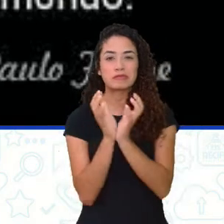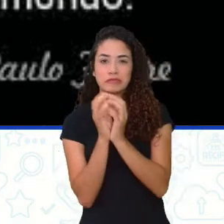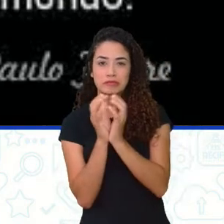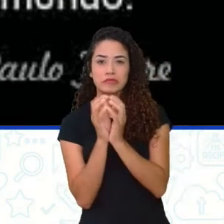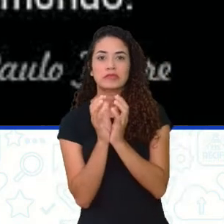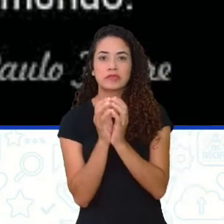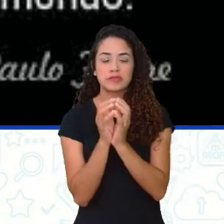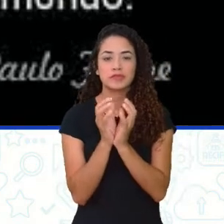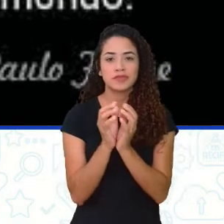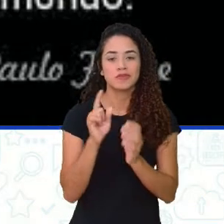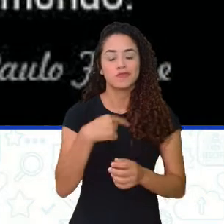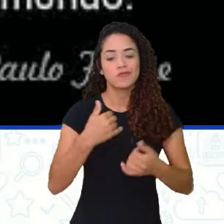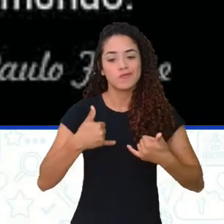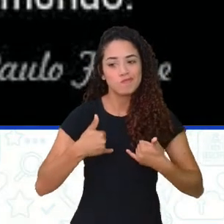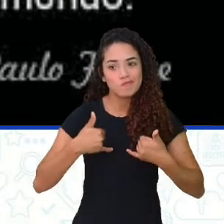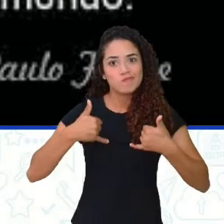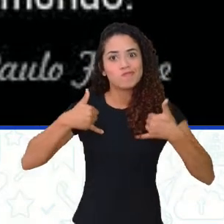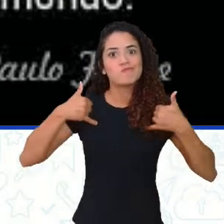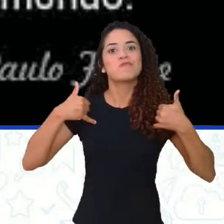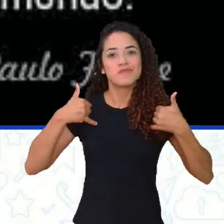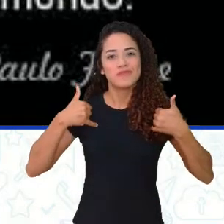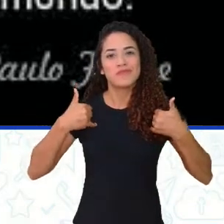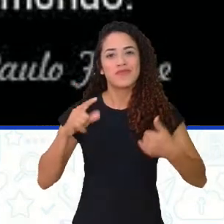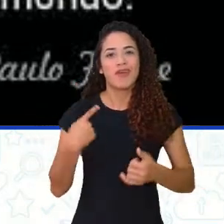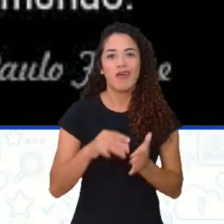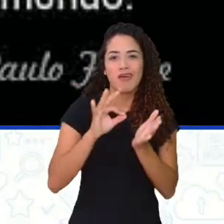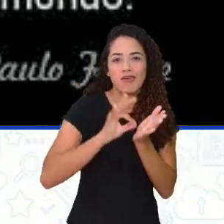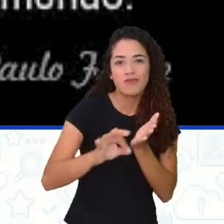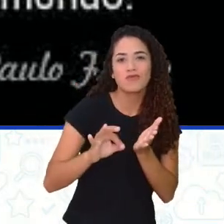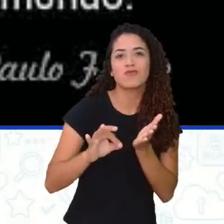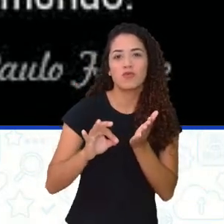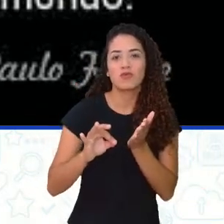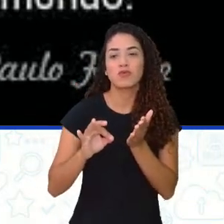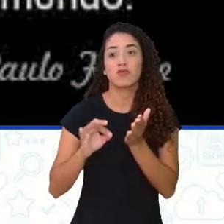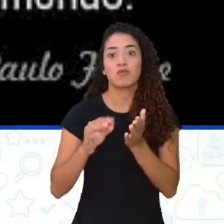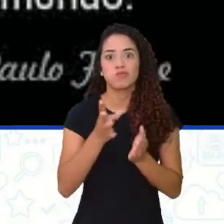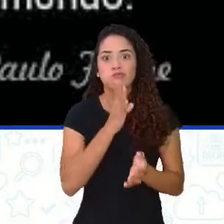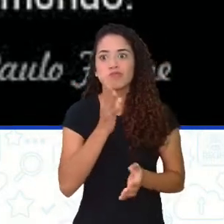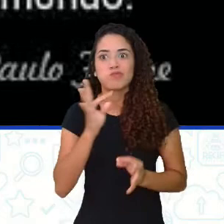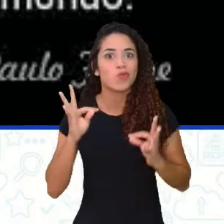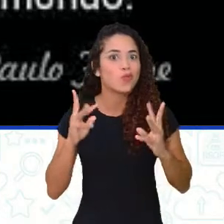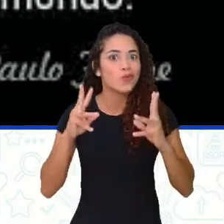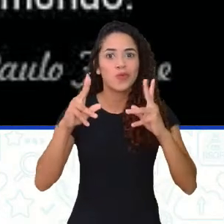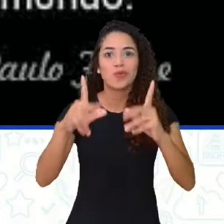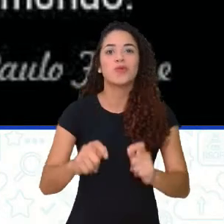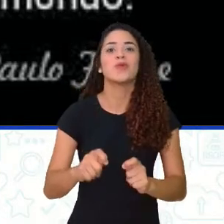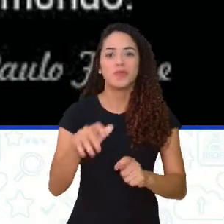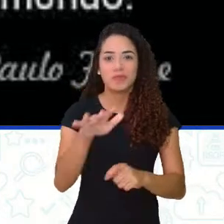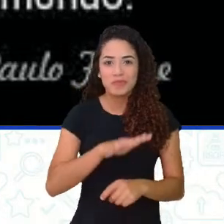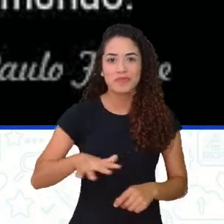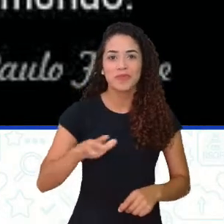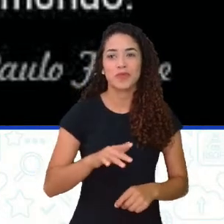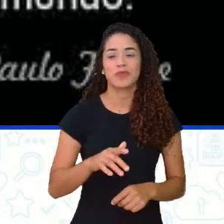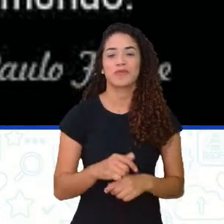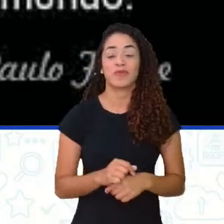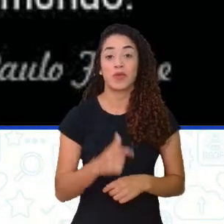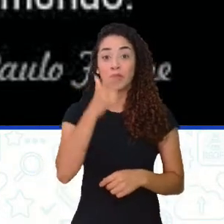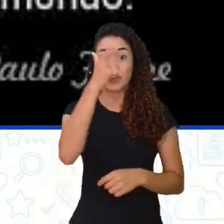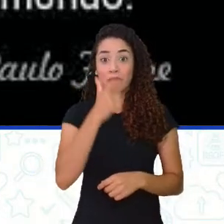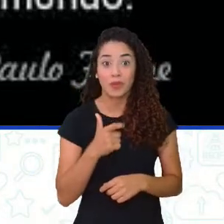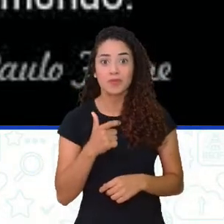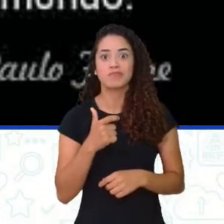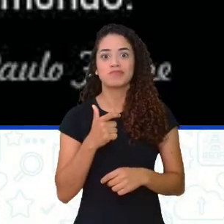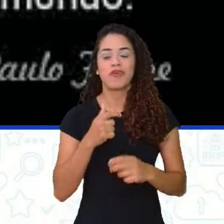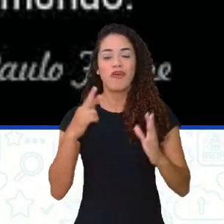que muito nos orgulha, que é um dos autores mais citados no mundo inteiro, né, e é o nosso patrono da